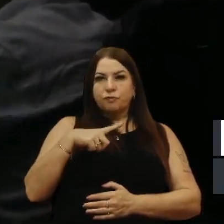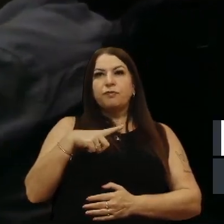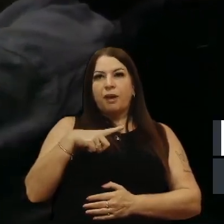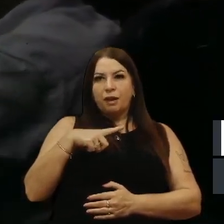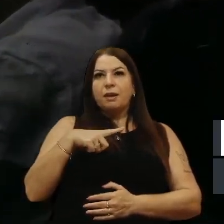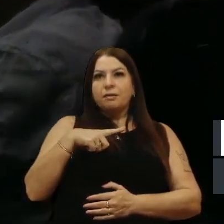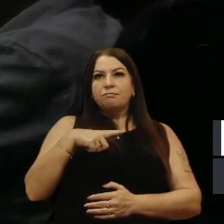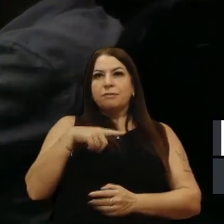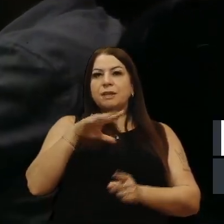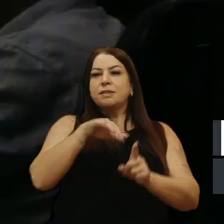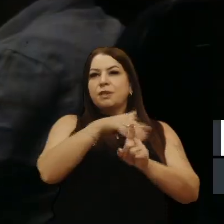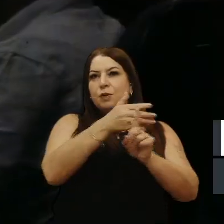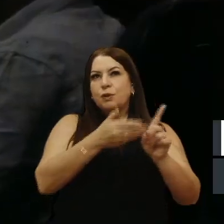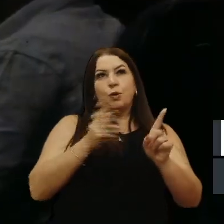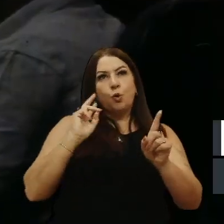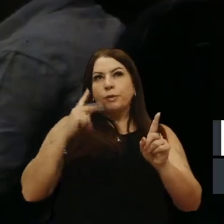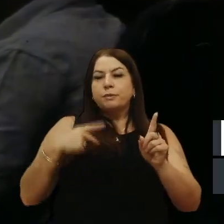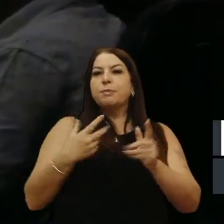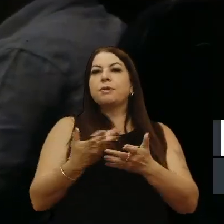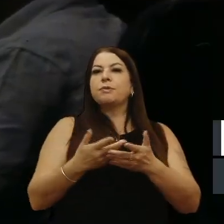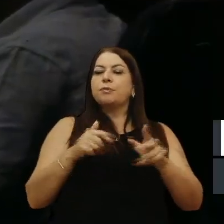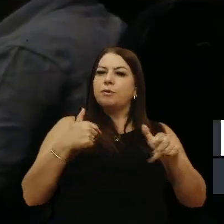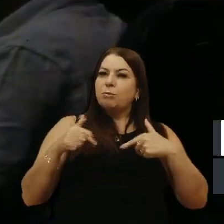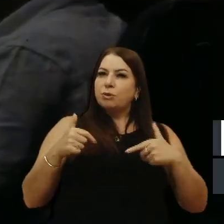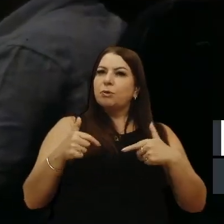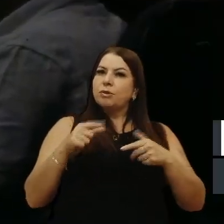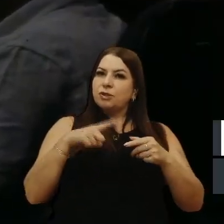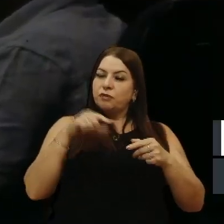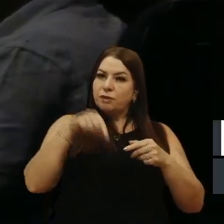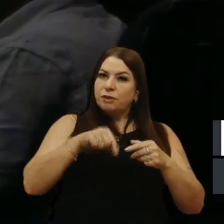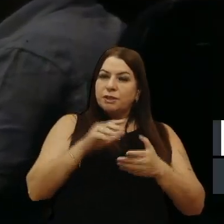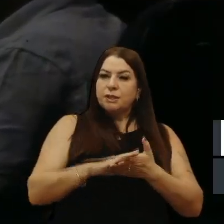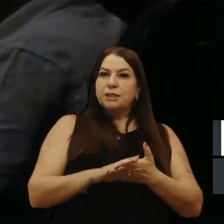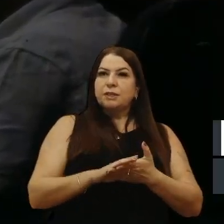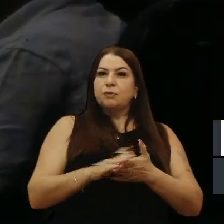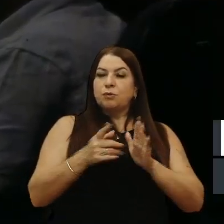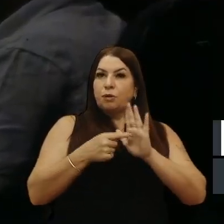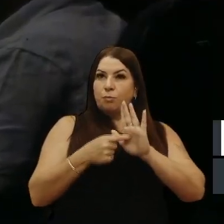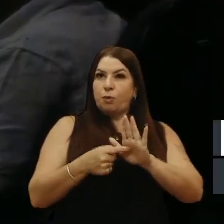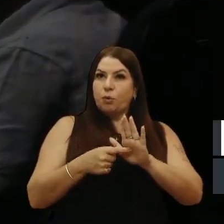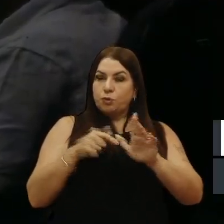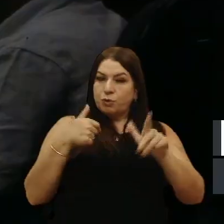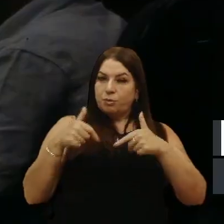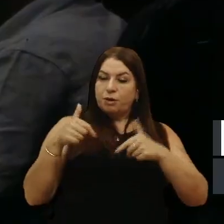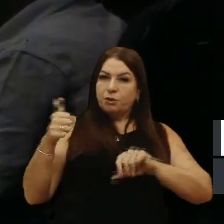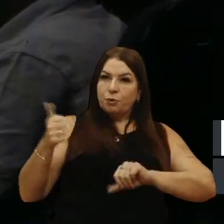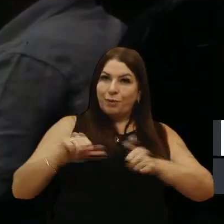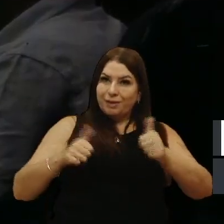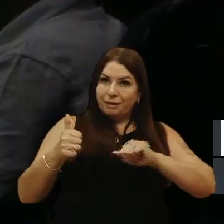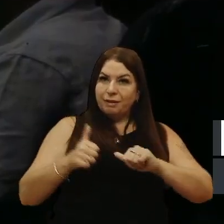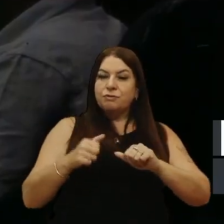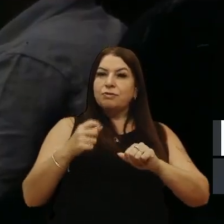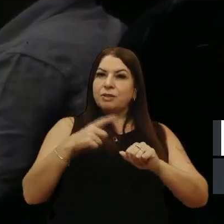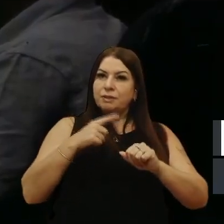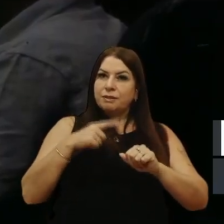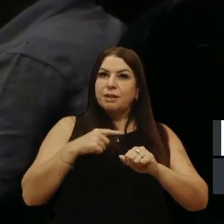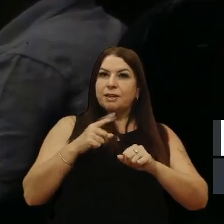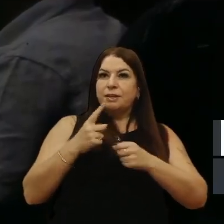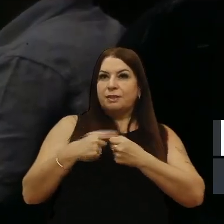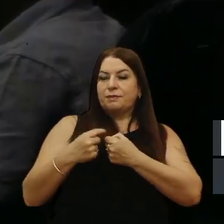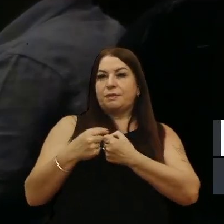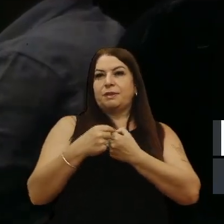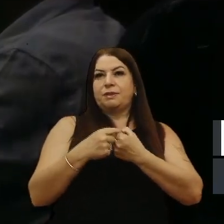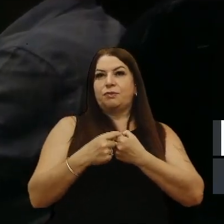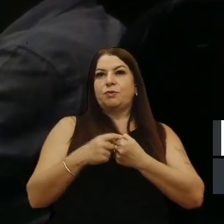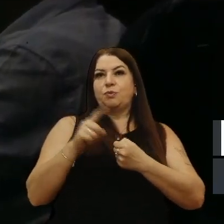essa distinção que os nossos, né, trabalhadores receberam aqui, o que demonstra o serviço de qualidade que existe na nossa cidade